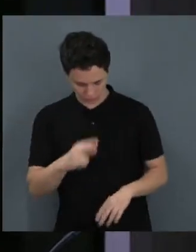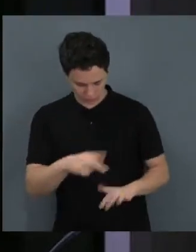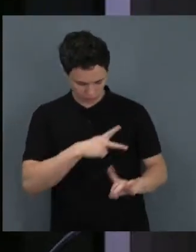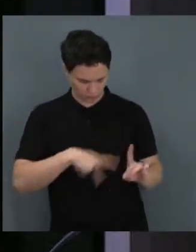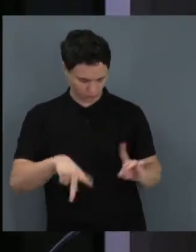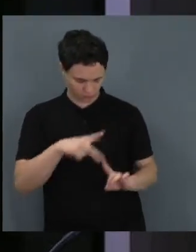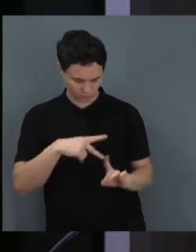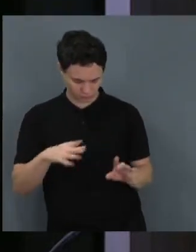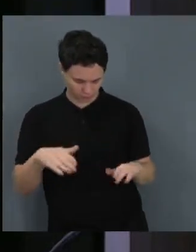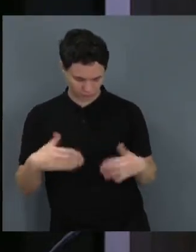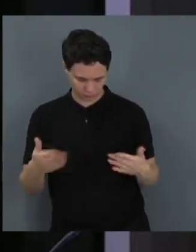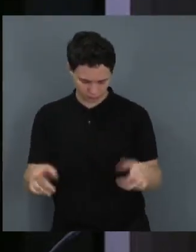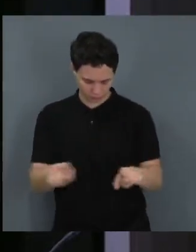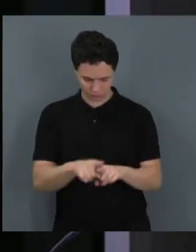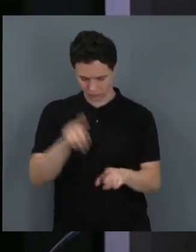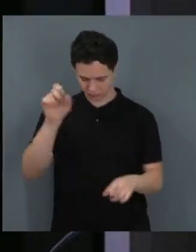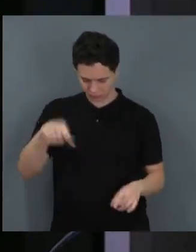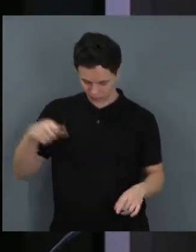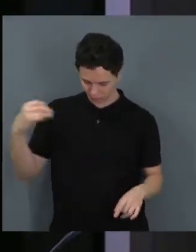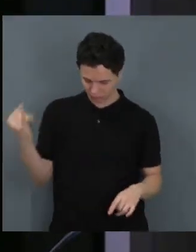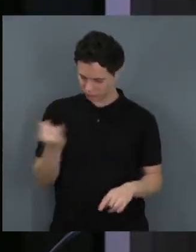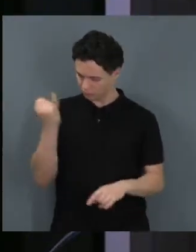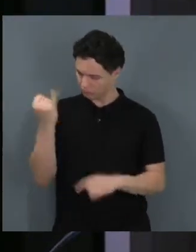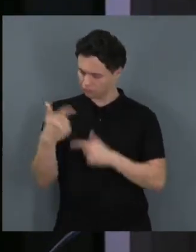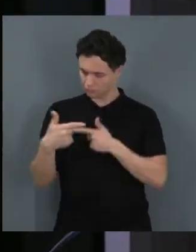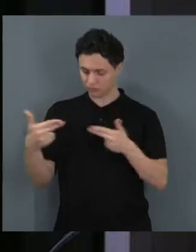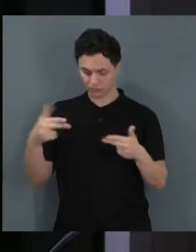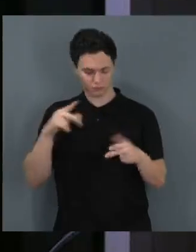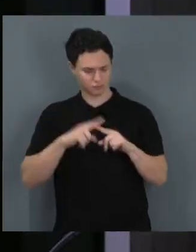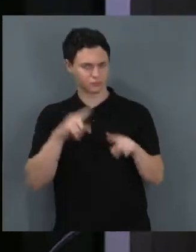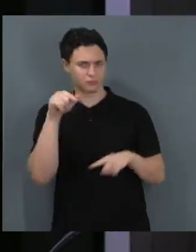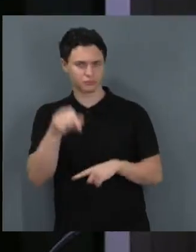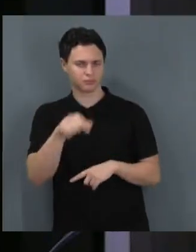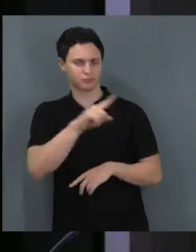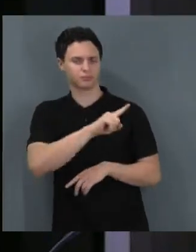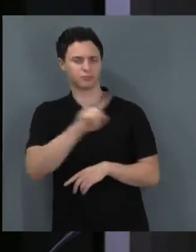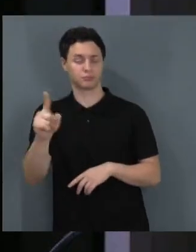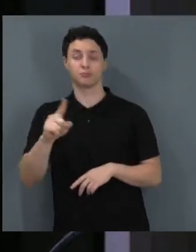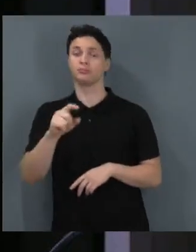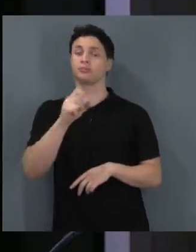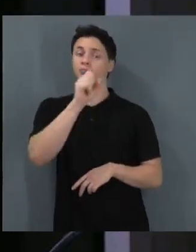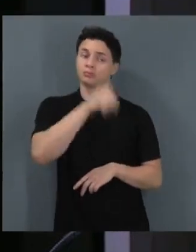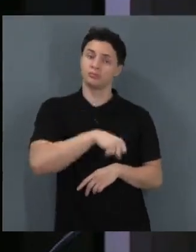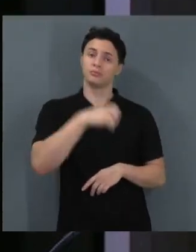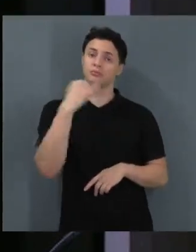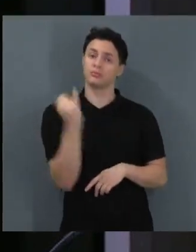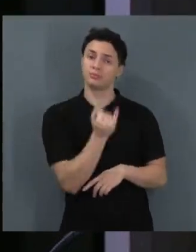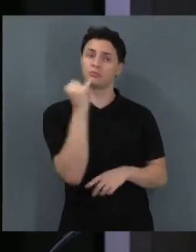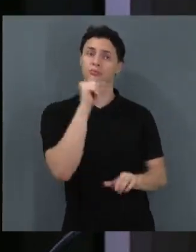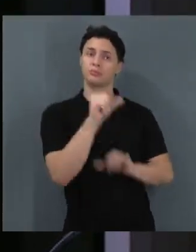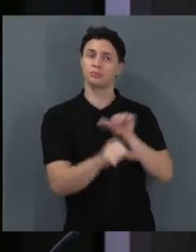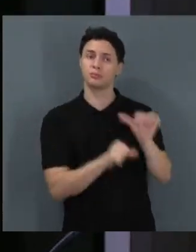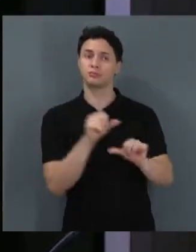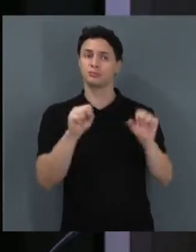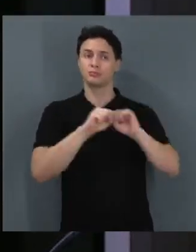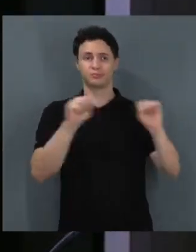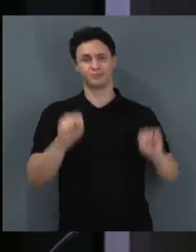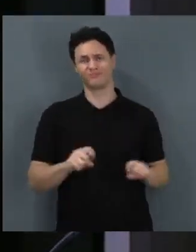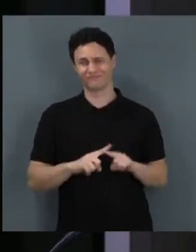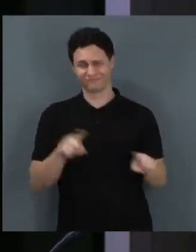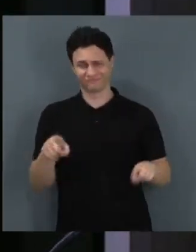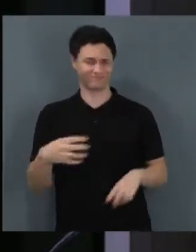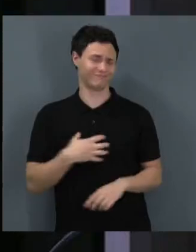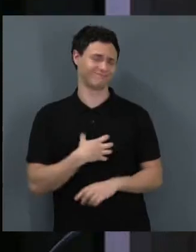que sim, é importante uma reforma tributária, mas não essa. Sim, é importante mudarmos o nosso sistema, mas não dessa